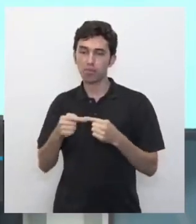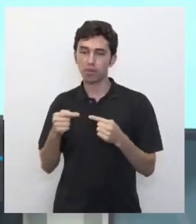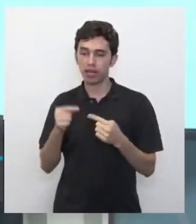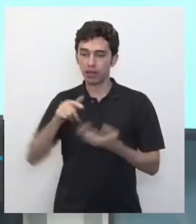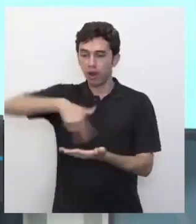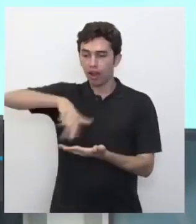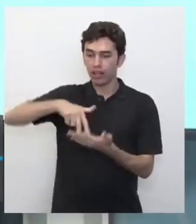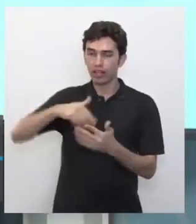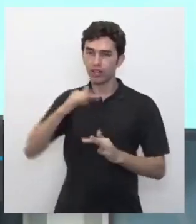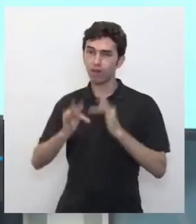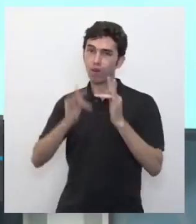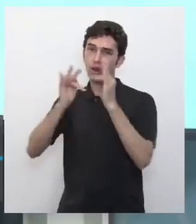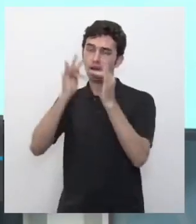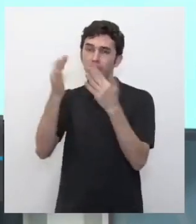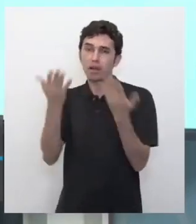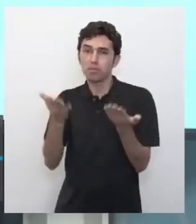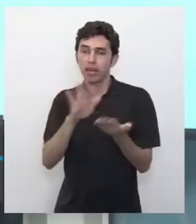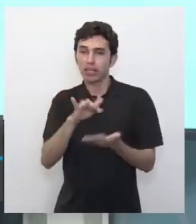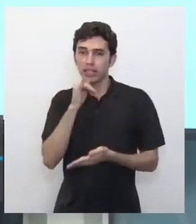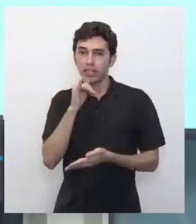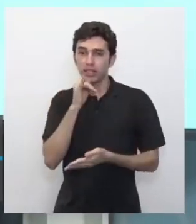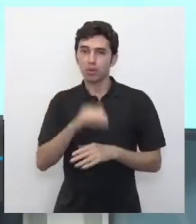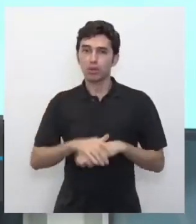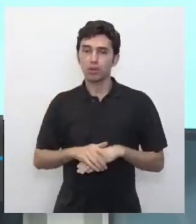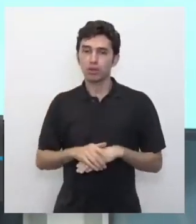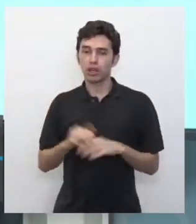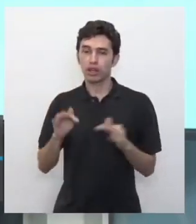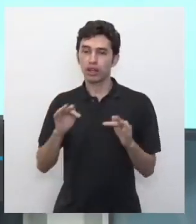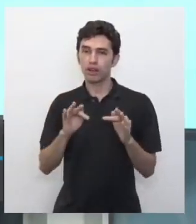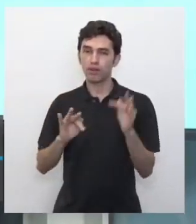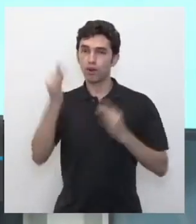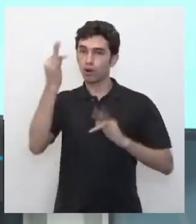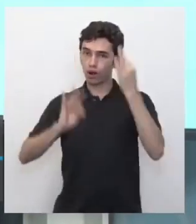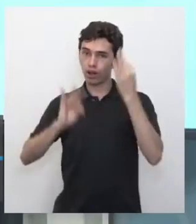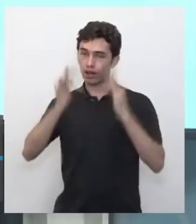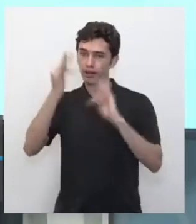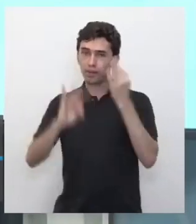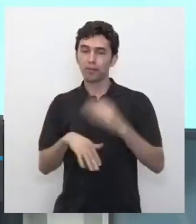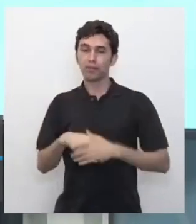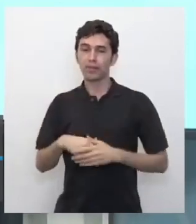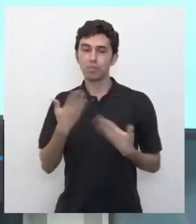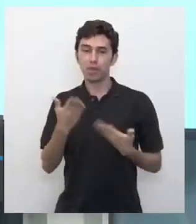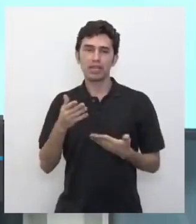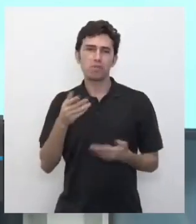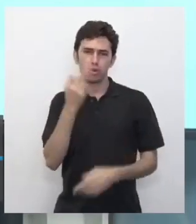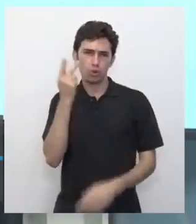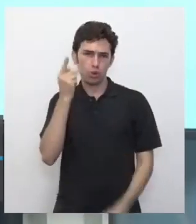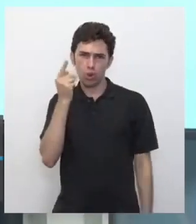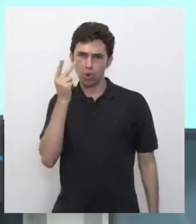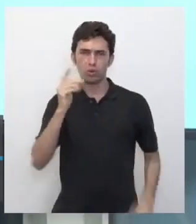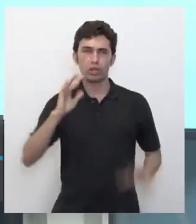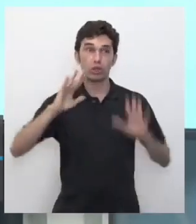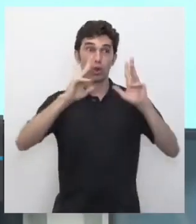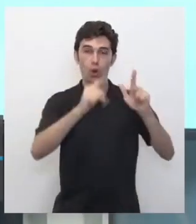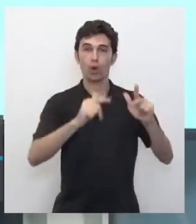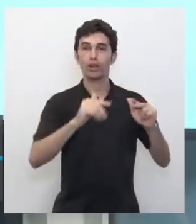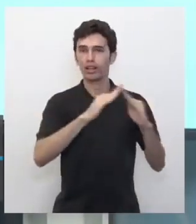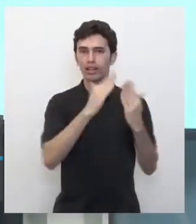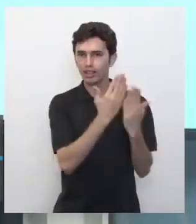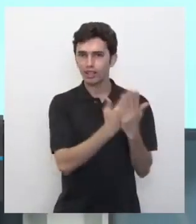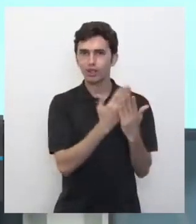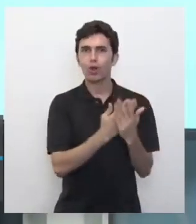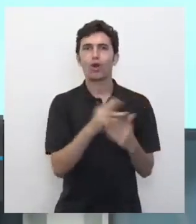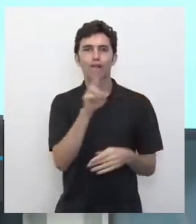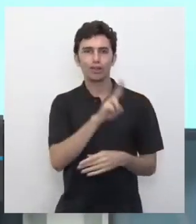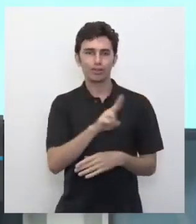tá? Mas ela sim é, com certeza, né, um processo de criação de dança muito comum em todas as escolas da nossa rede e de outras redes